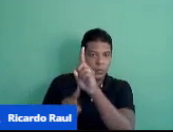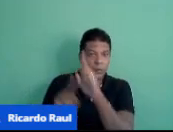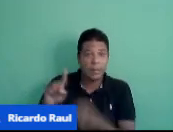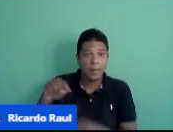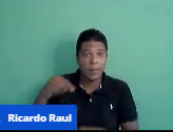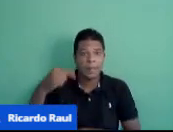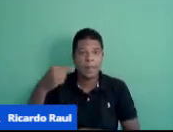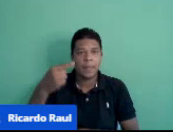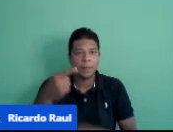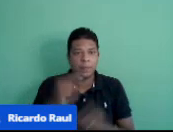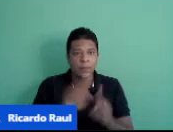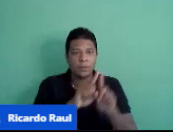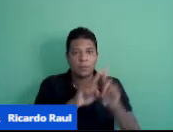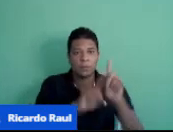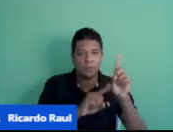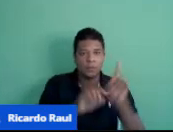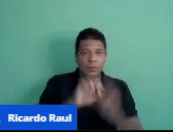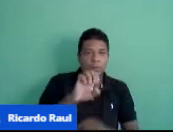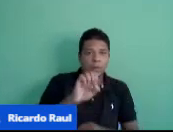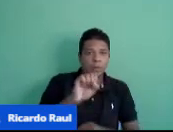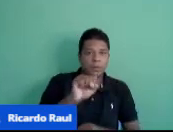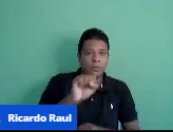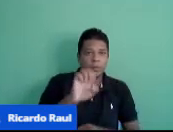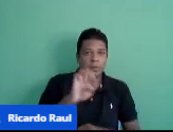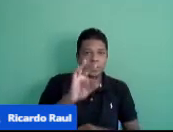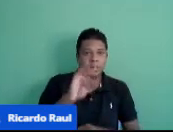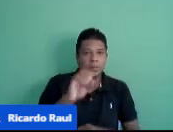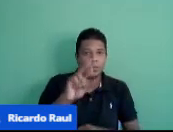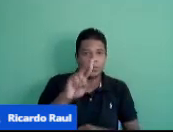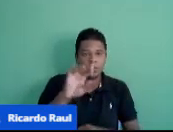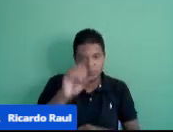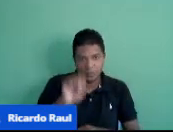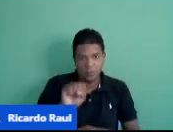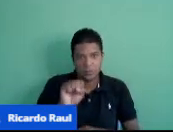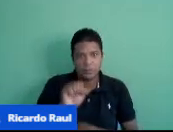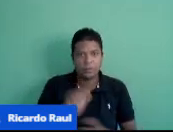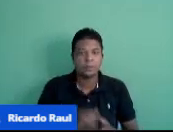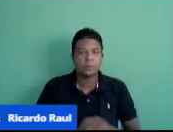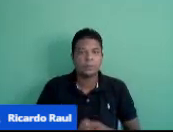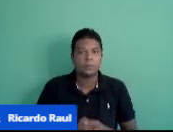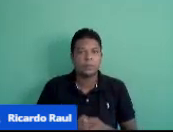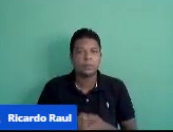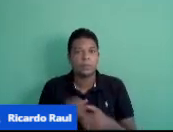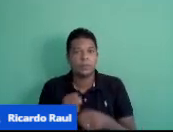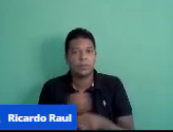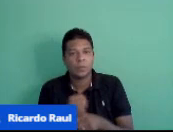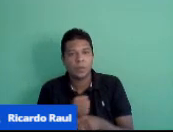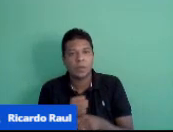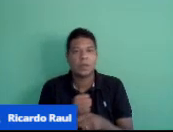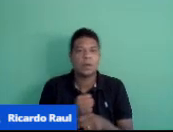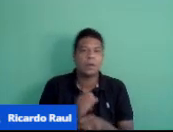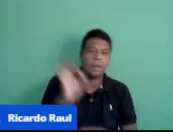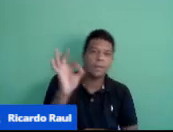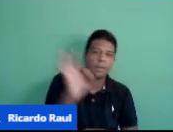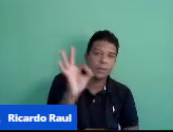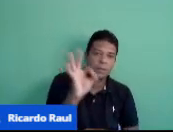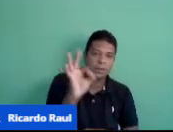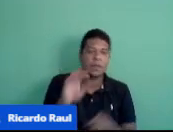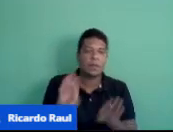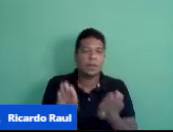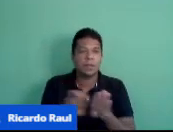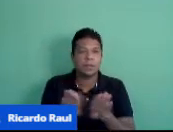naquele gráfico de setores com eles, né? Porque envolve questão do ângulo, questão da porcentagem, também a